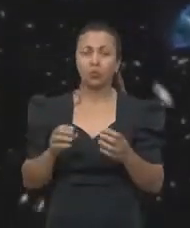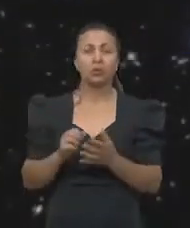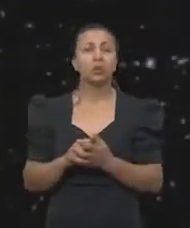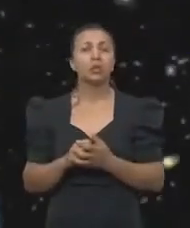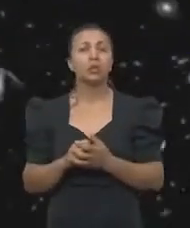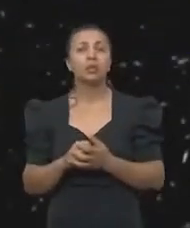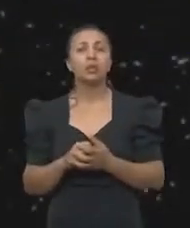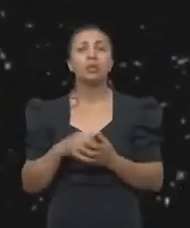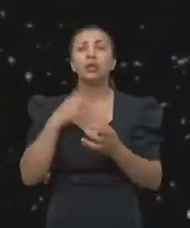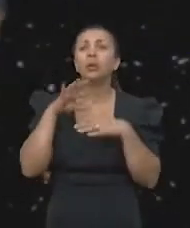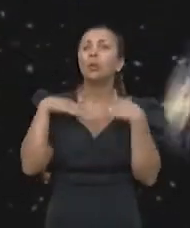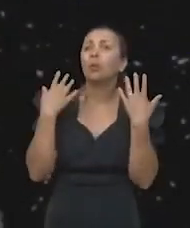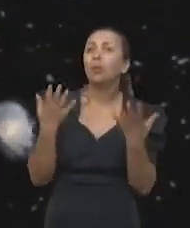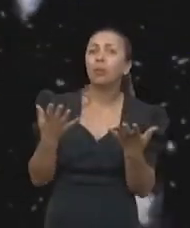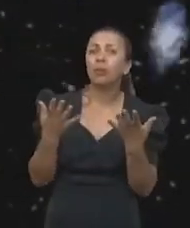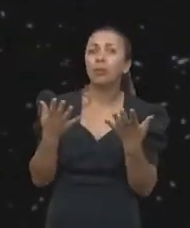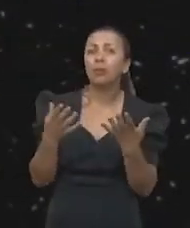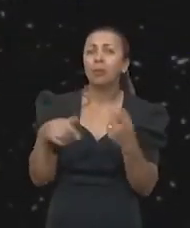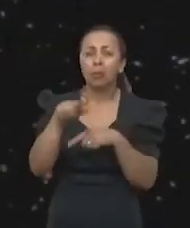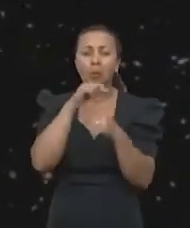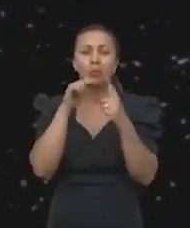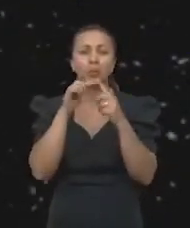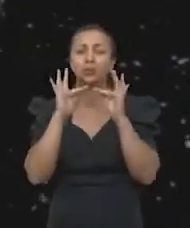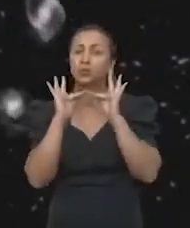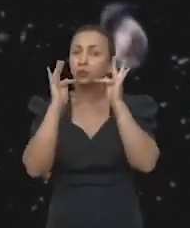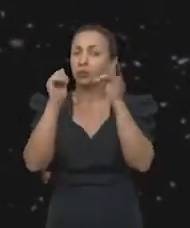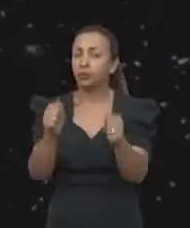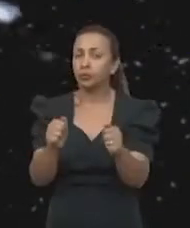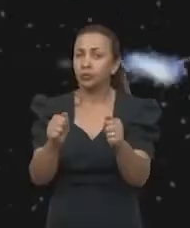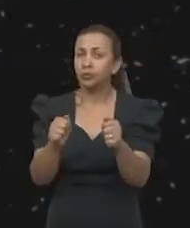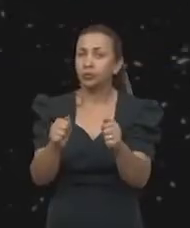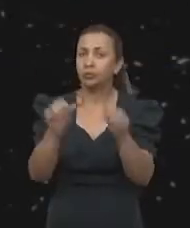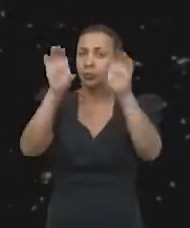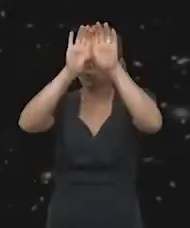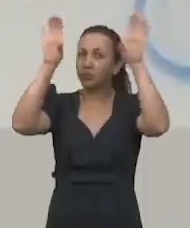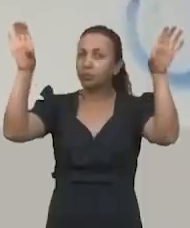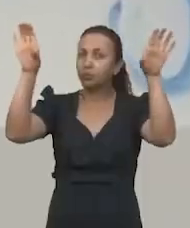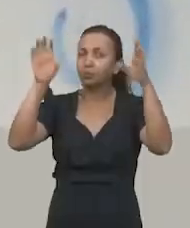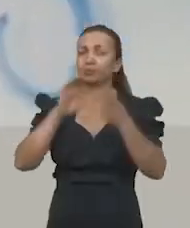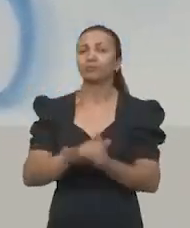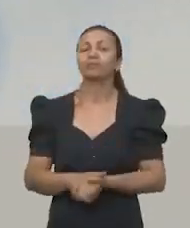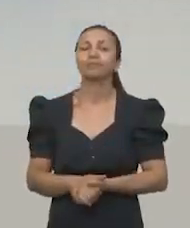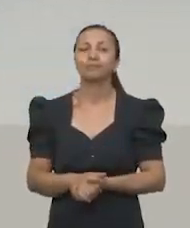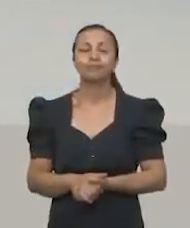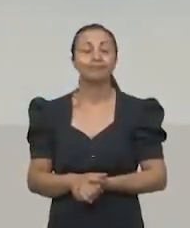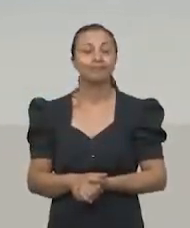quais são qual é o objetivo, o fim que o universo terá.